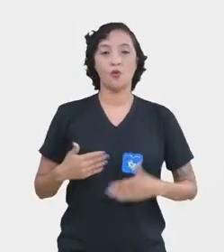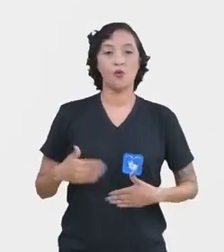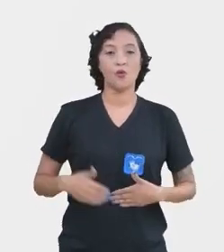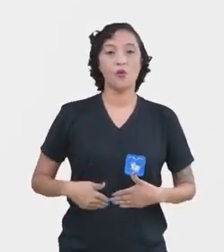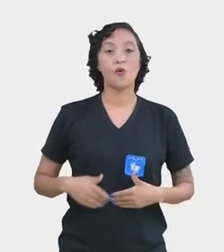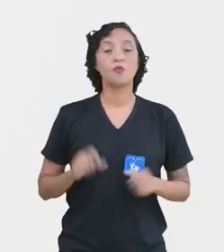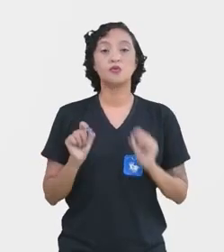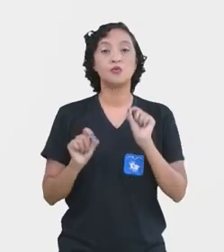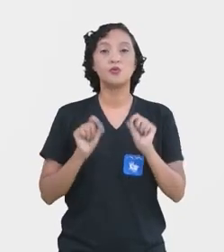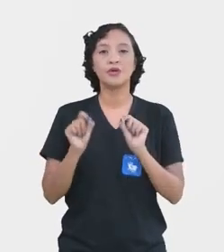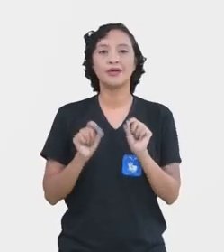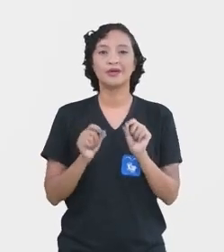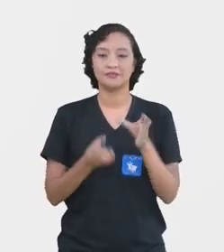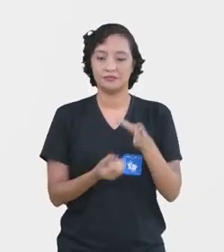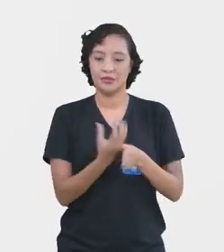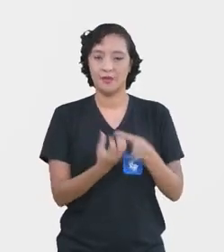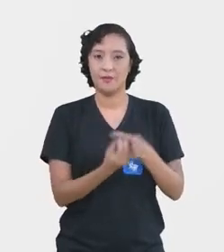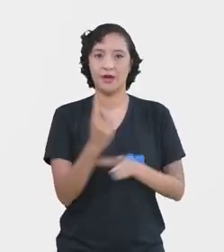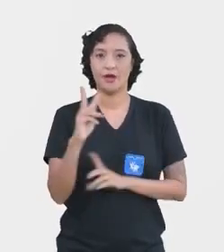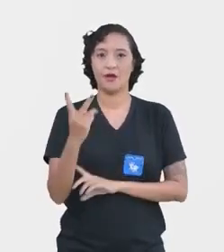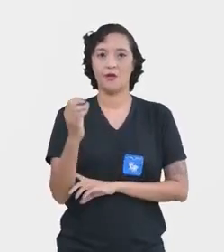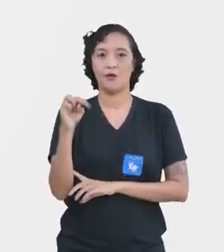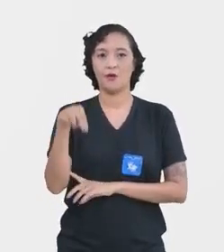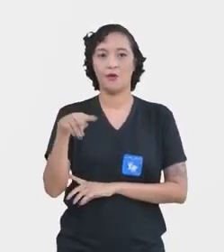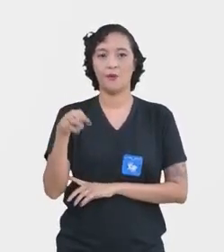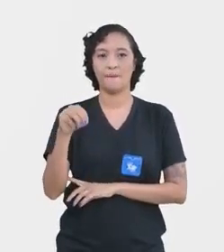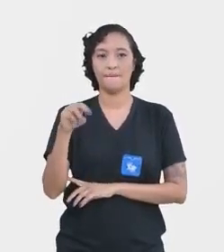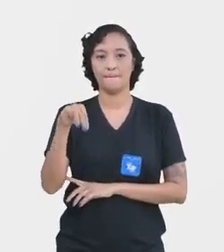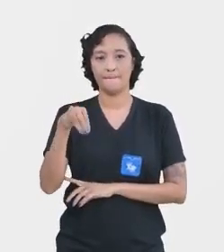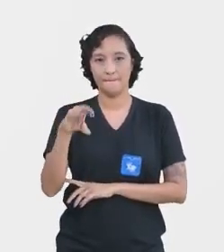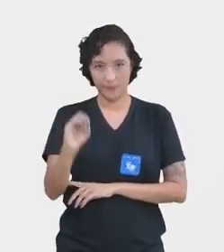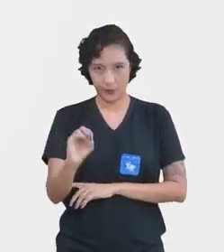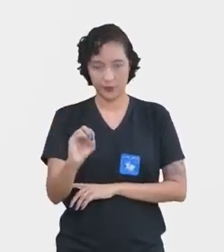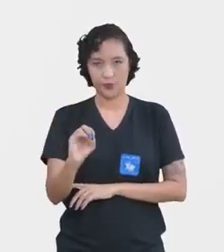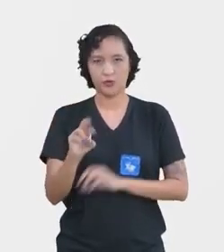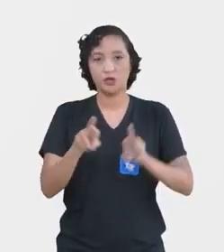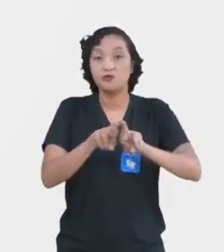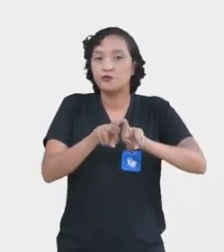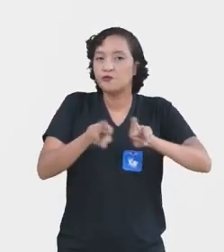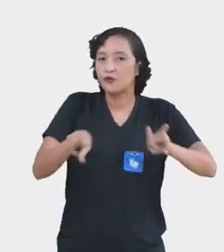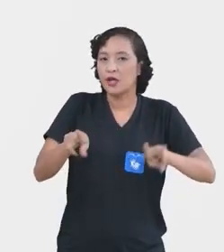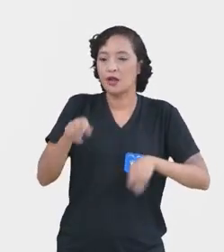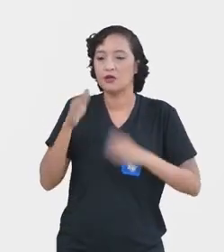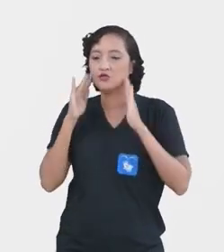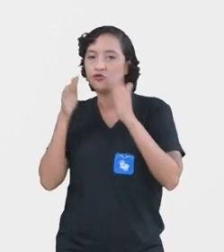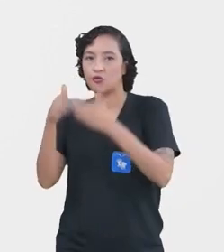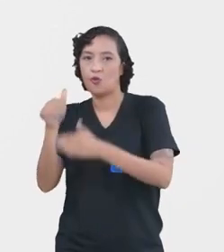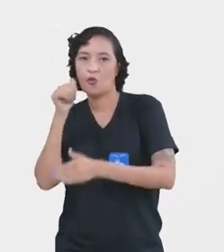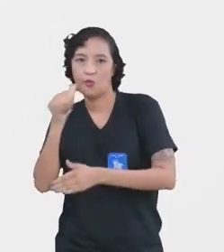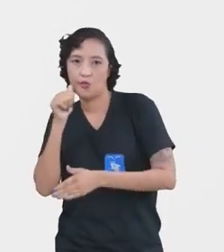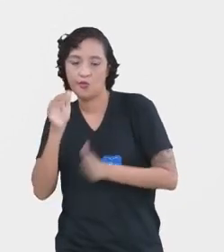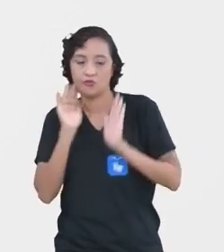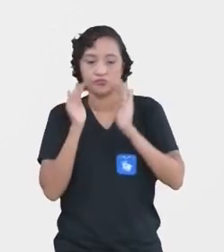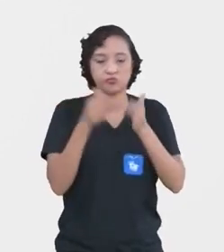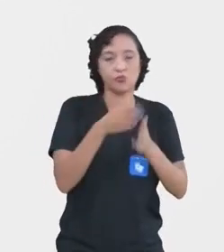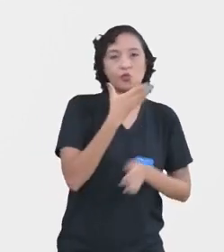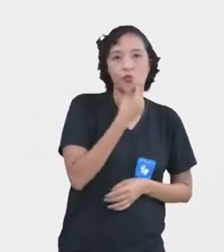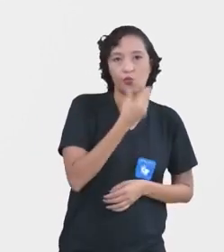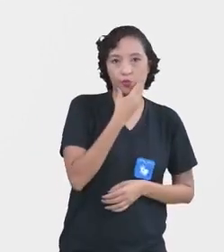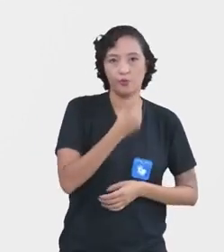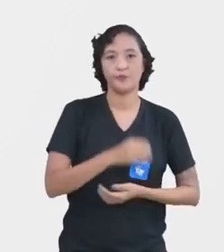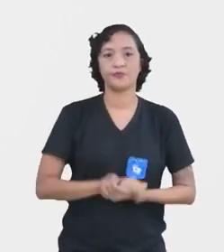para a produção dos hormônios sexuais, que são diferentes nas meninas e nos meninos, tá bom?